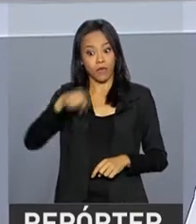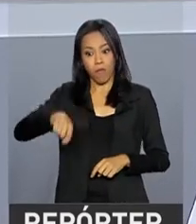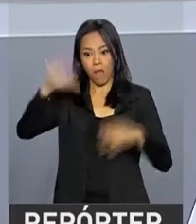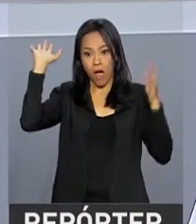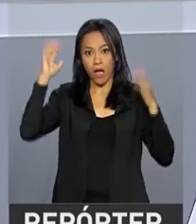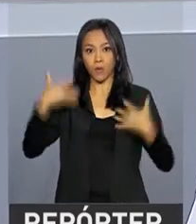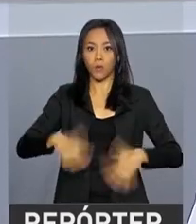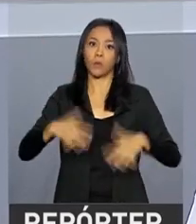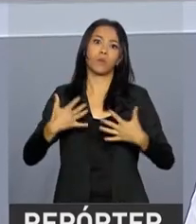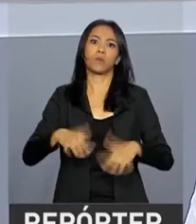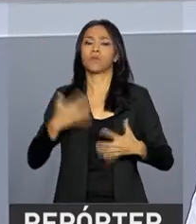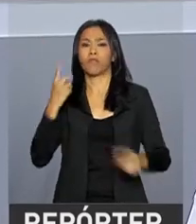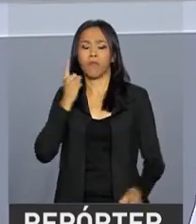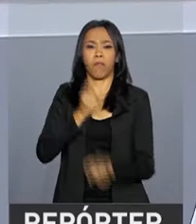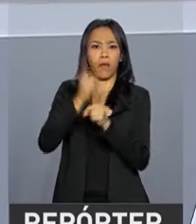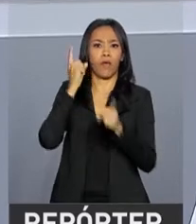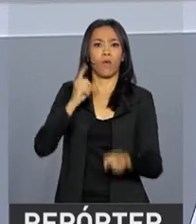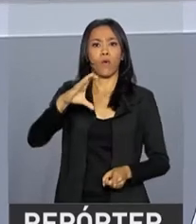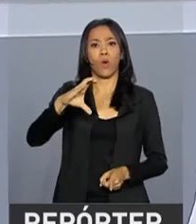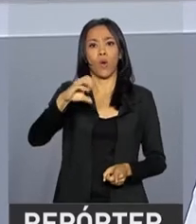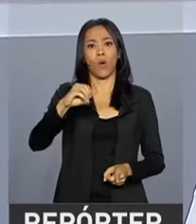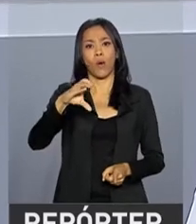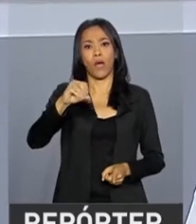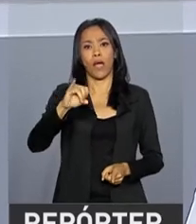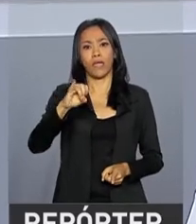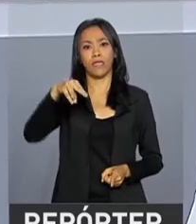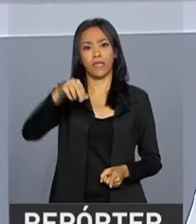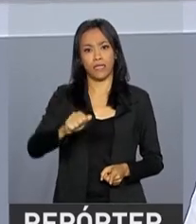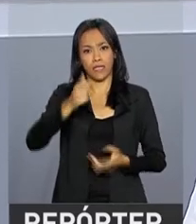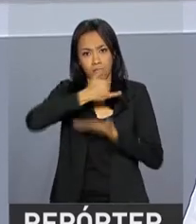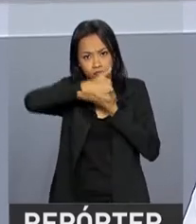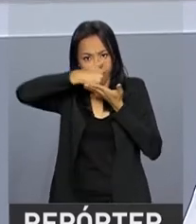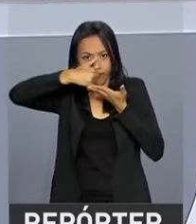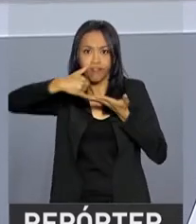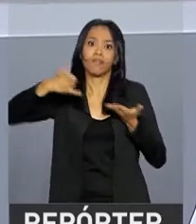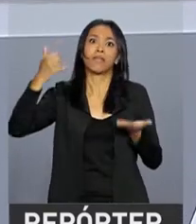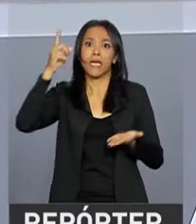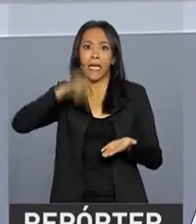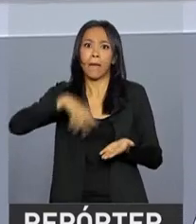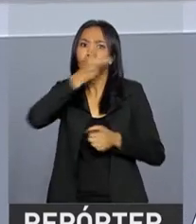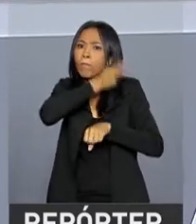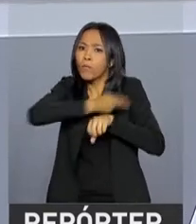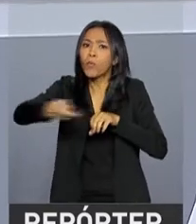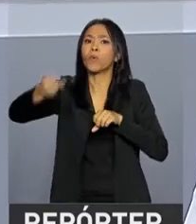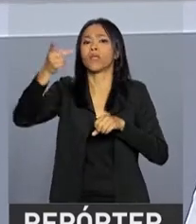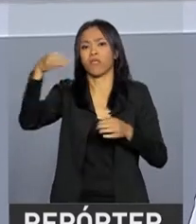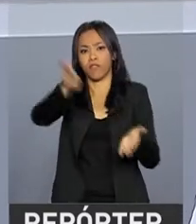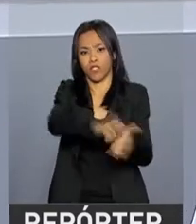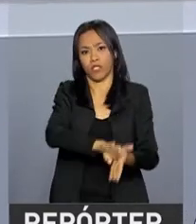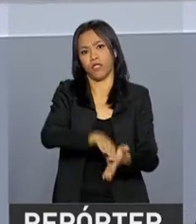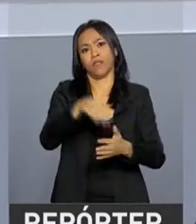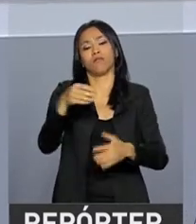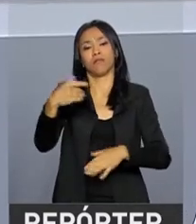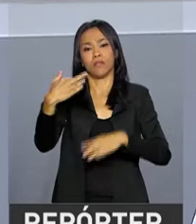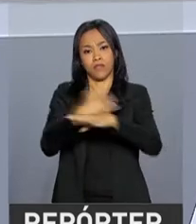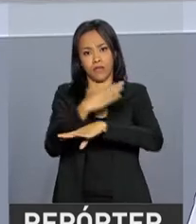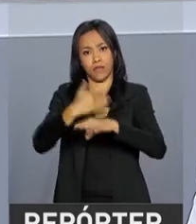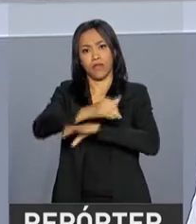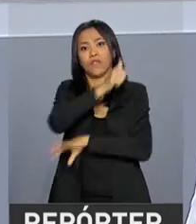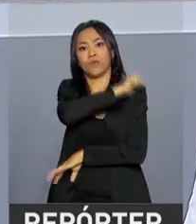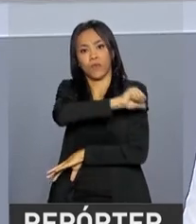apreensões de cocaína da história do rio de janeiro e trata se de cocaína pura que estava chegando na cidade o prosseguimento das